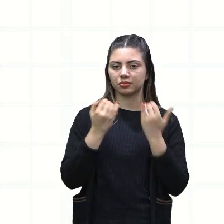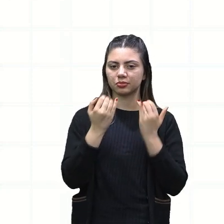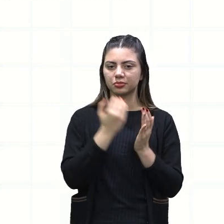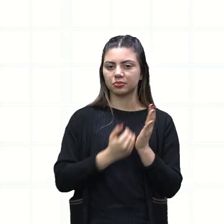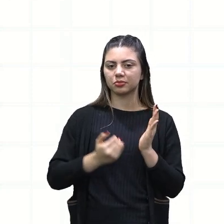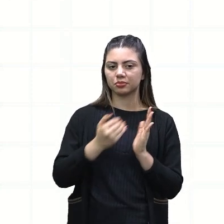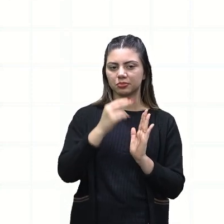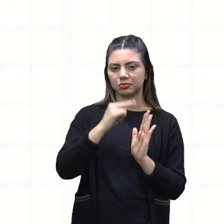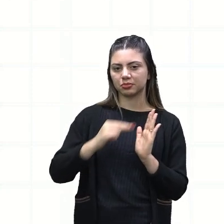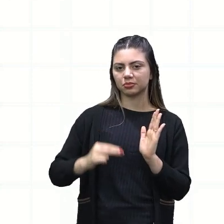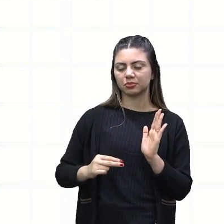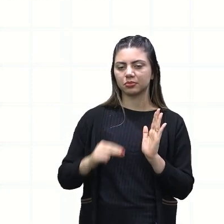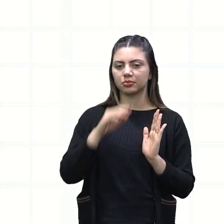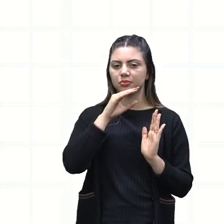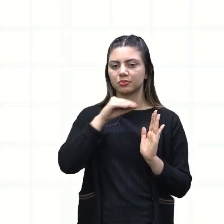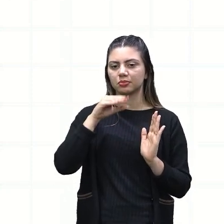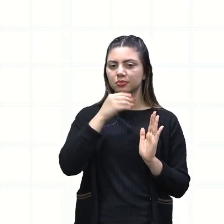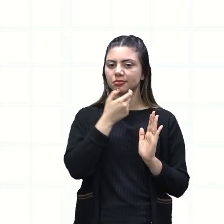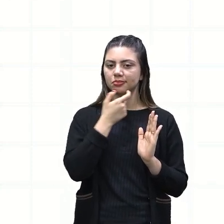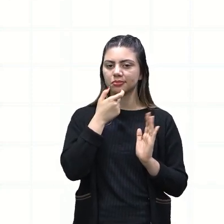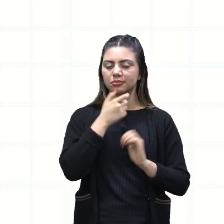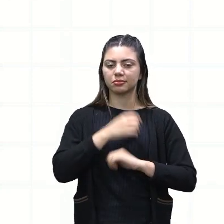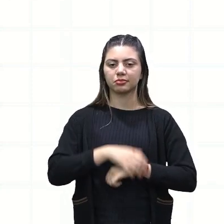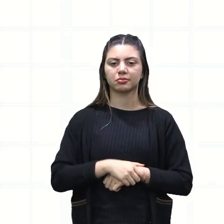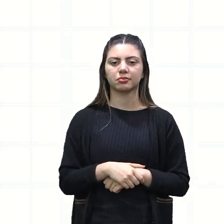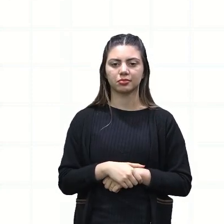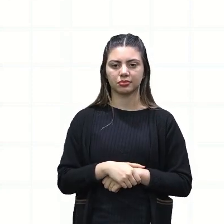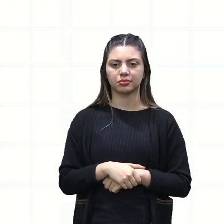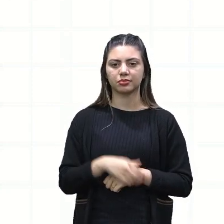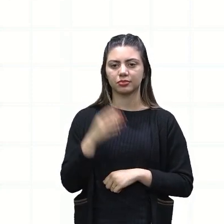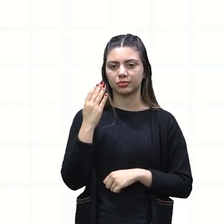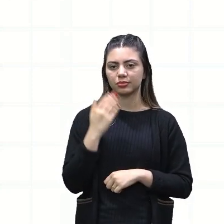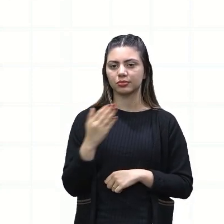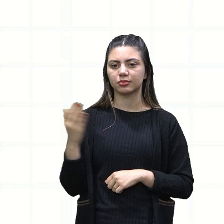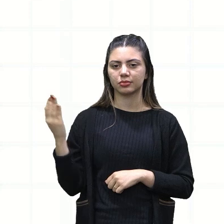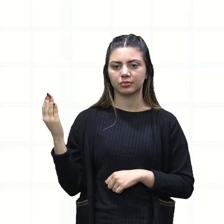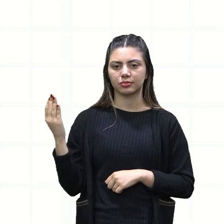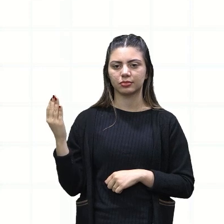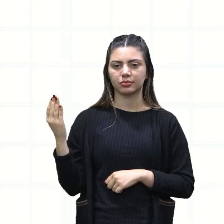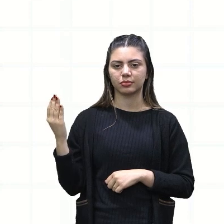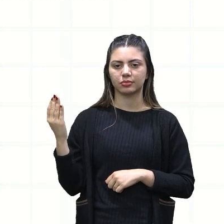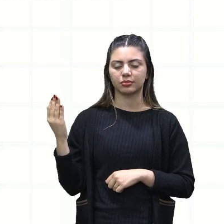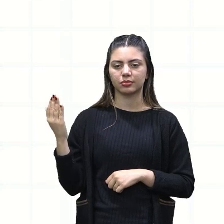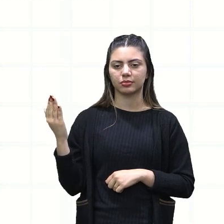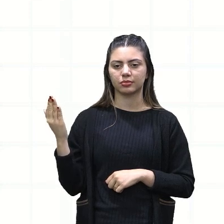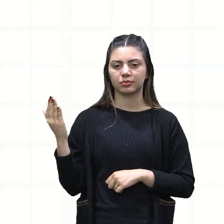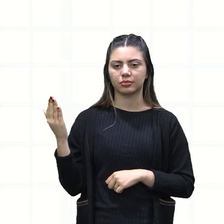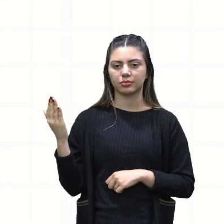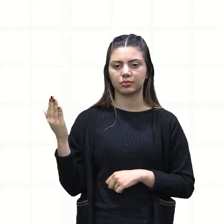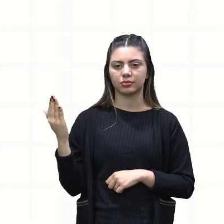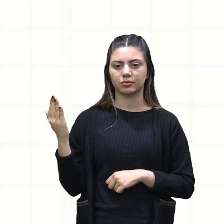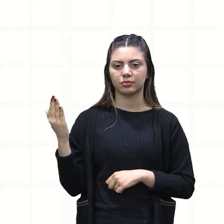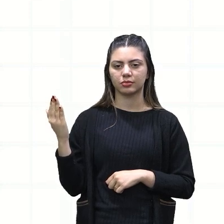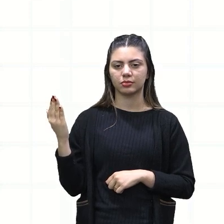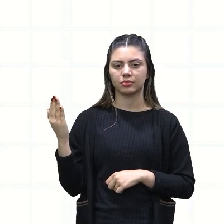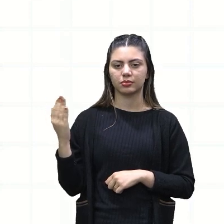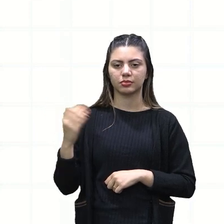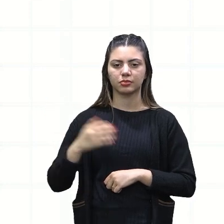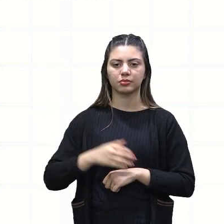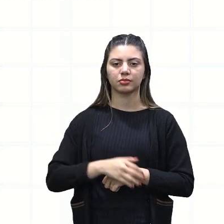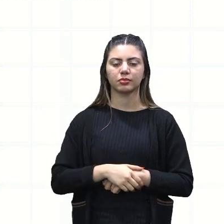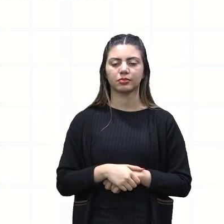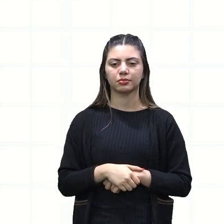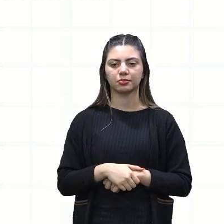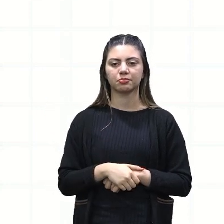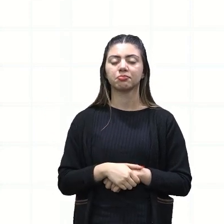the continuous development in AI capabilities plays a crucial role potentially enhancing robots' ability.